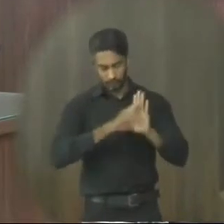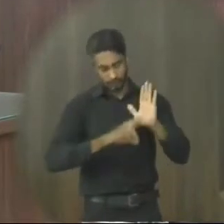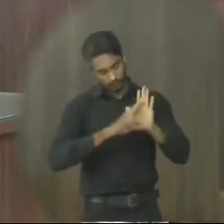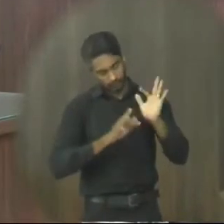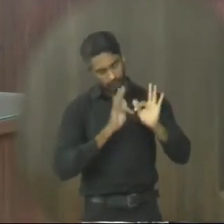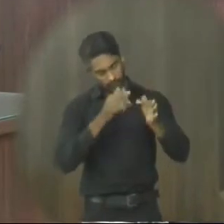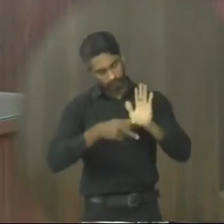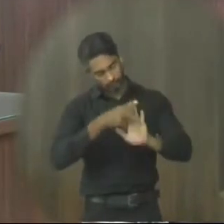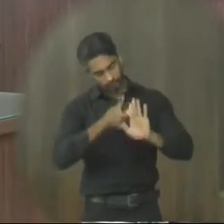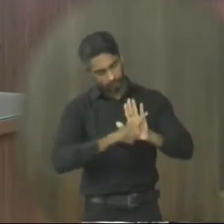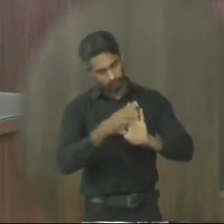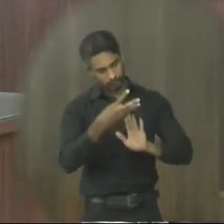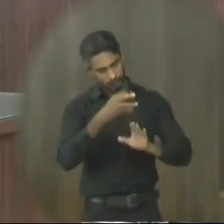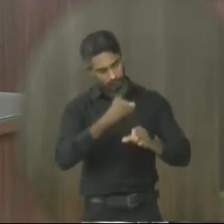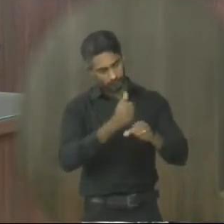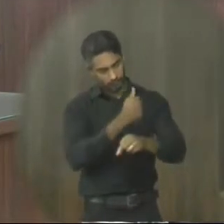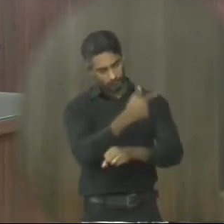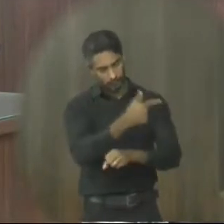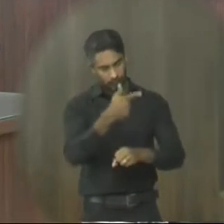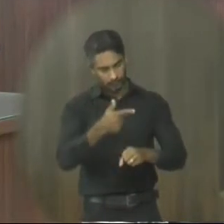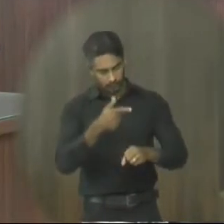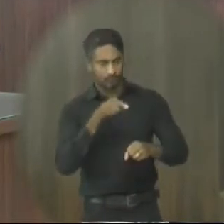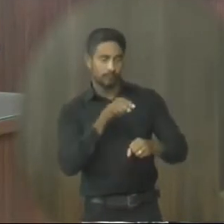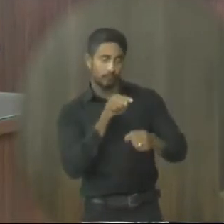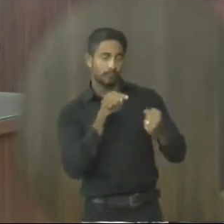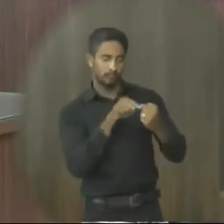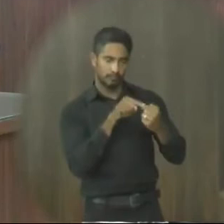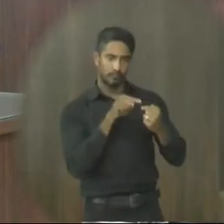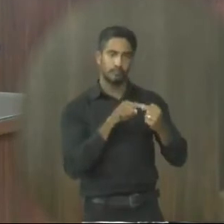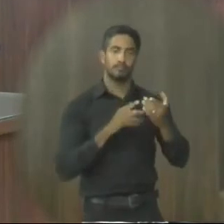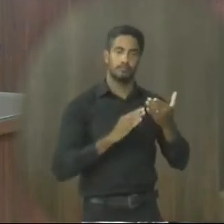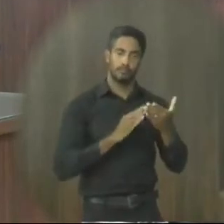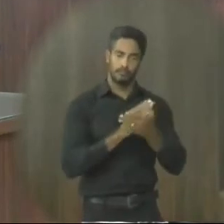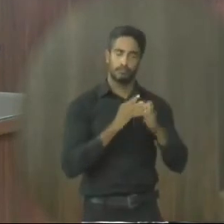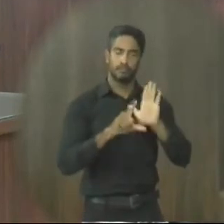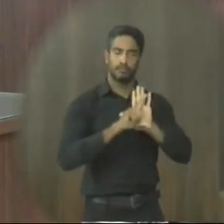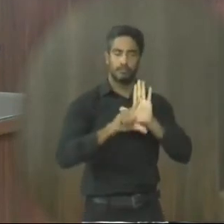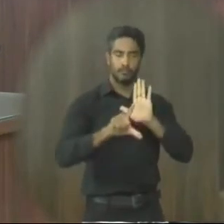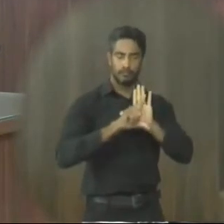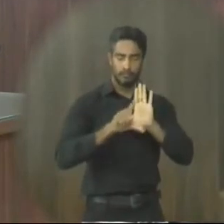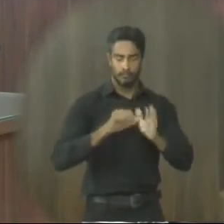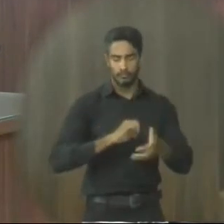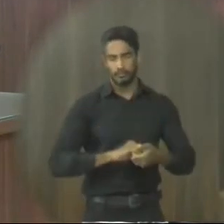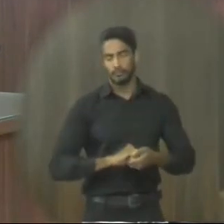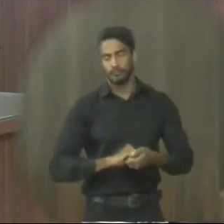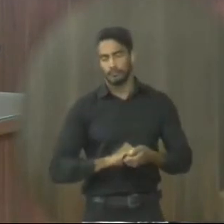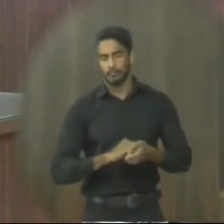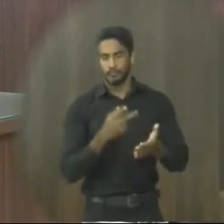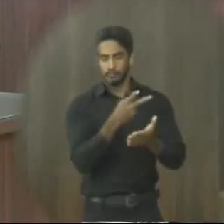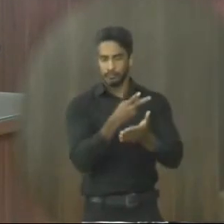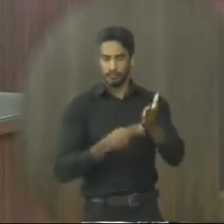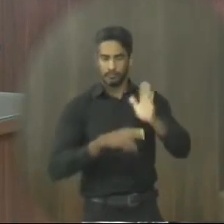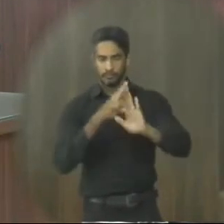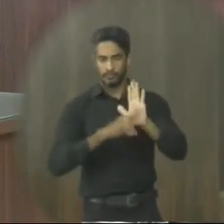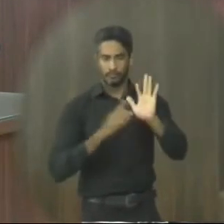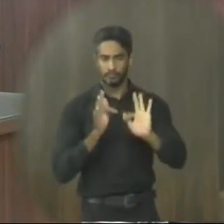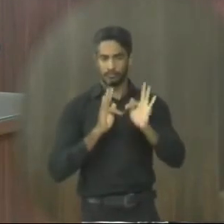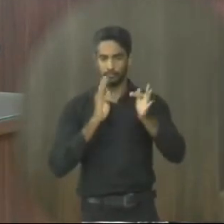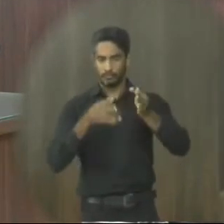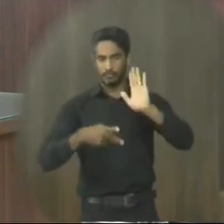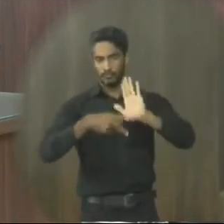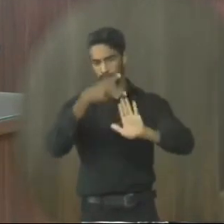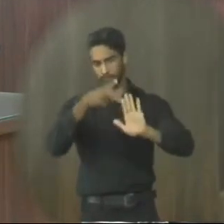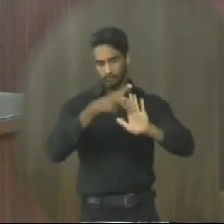final do projeto de lei 030/2022, que deu forma ao projeto aprovado segundo a técnica legislativa. Parecer da redação final